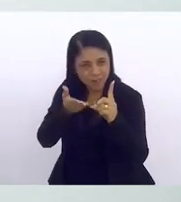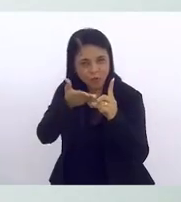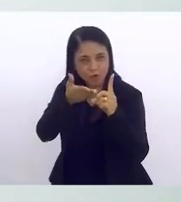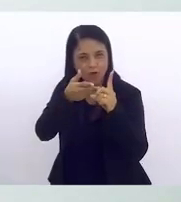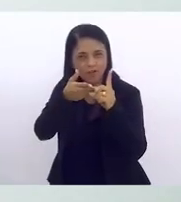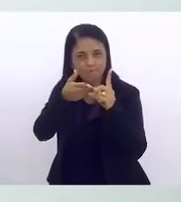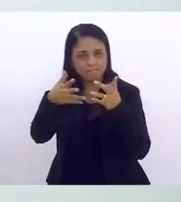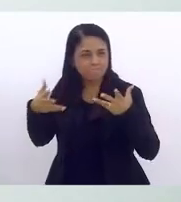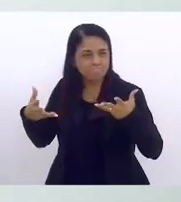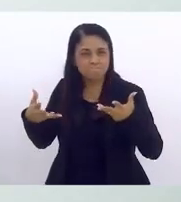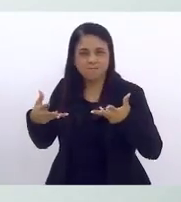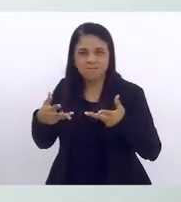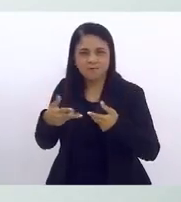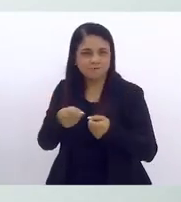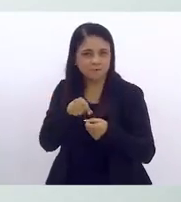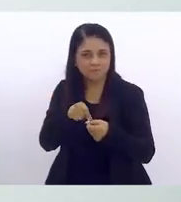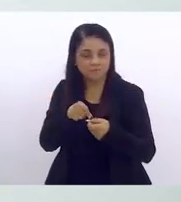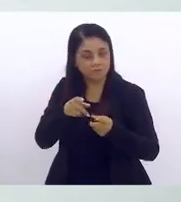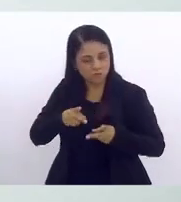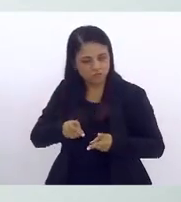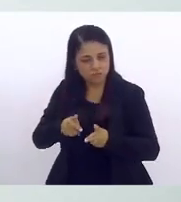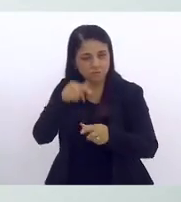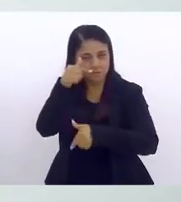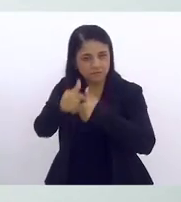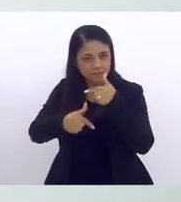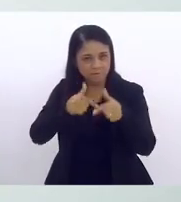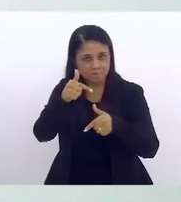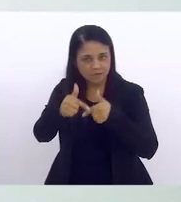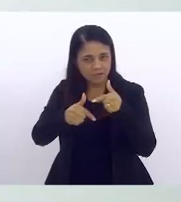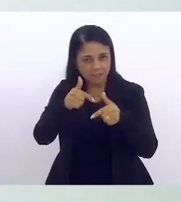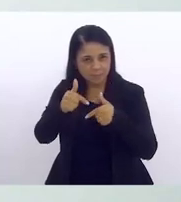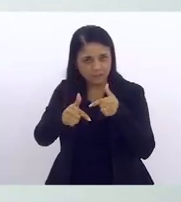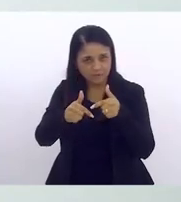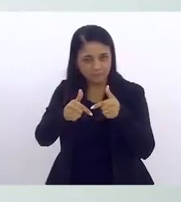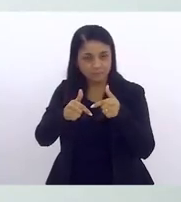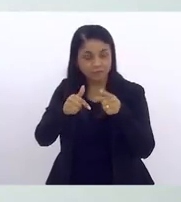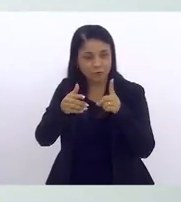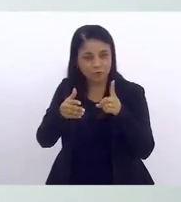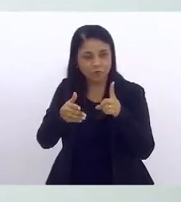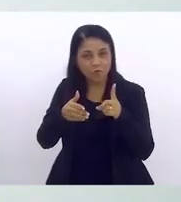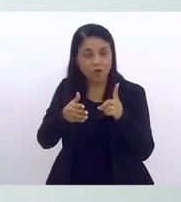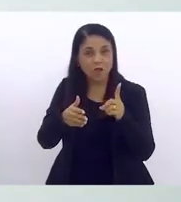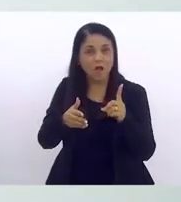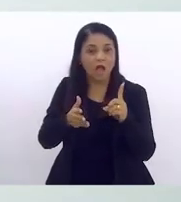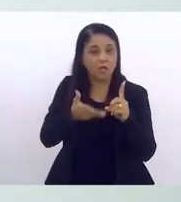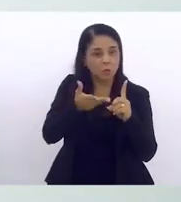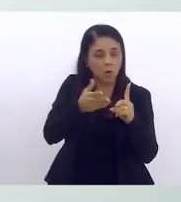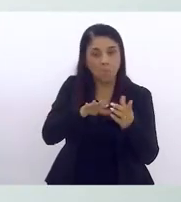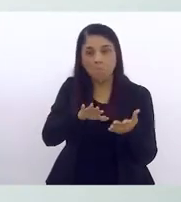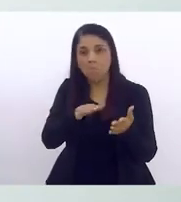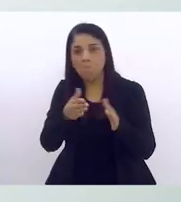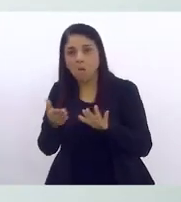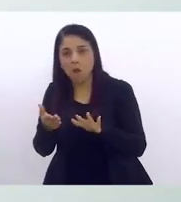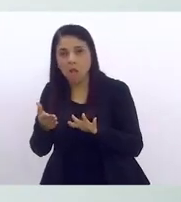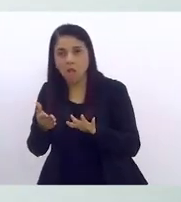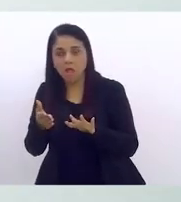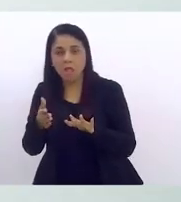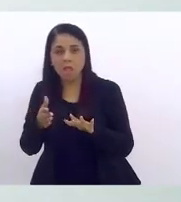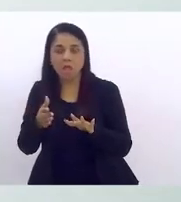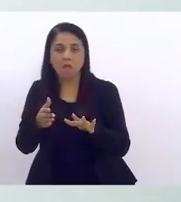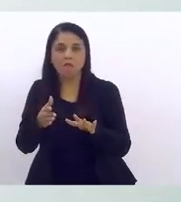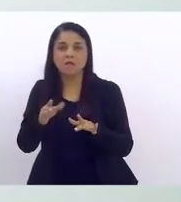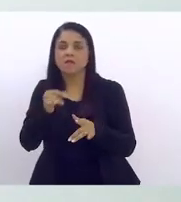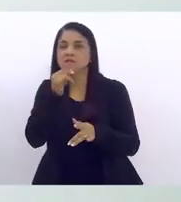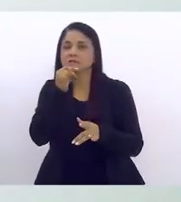deleite. Enquanto nós continuarmos trabalhando apenas com o desfecho duro, morrer ou não morrer, tipo os feedbacks que eu recebia de